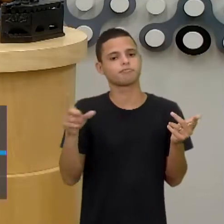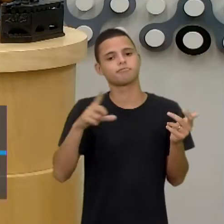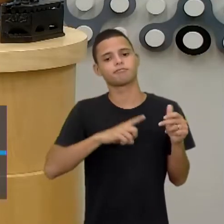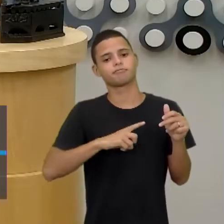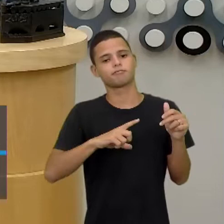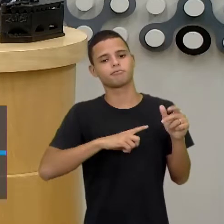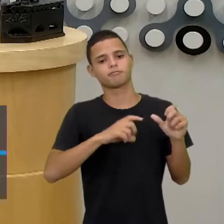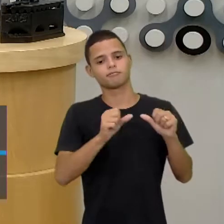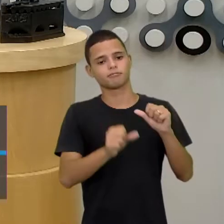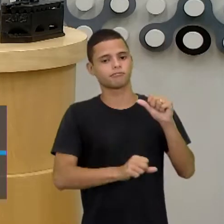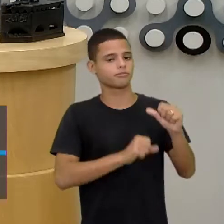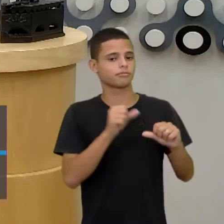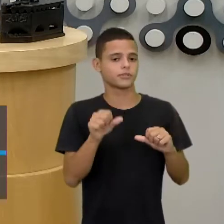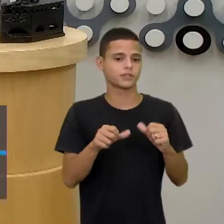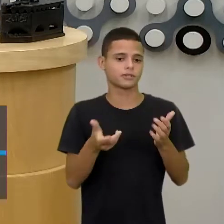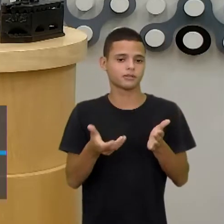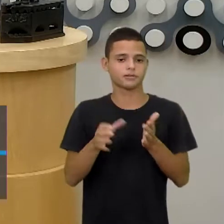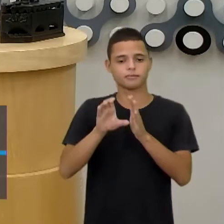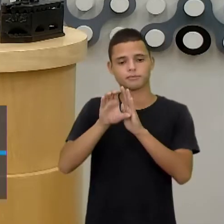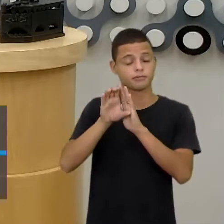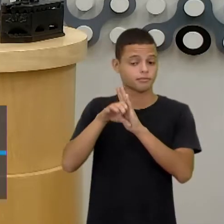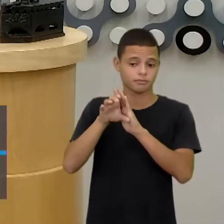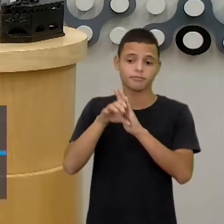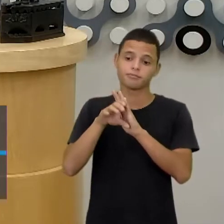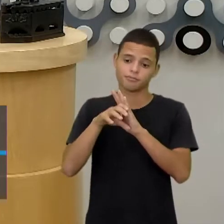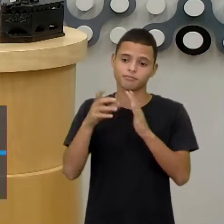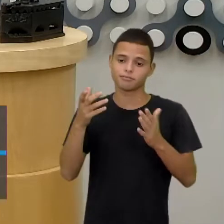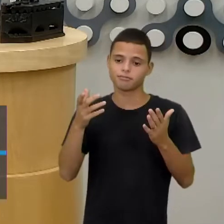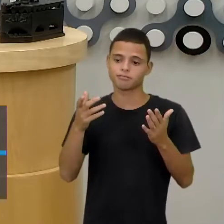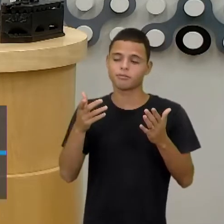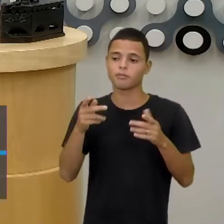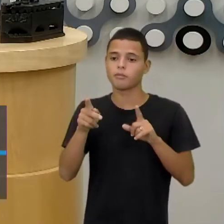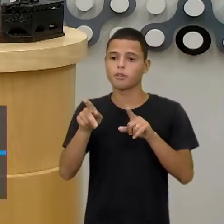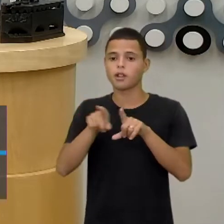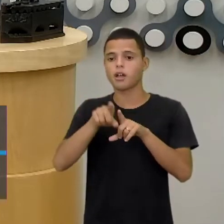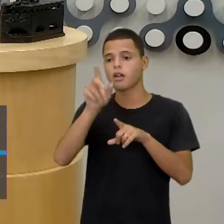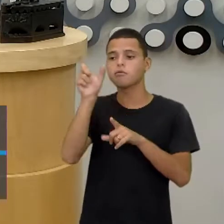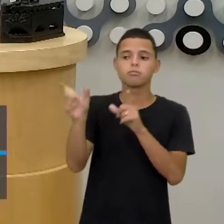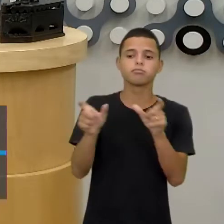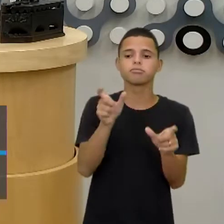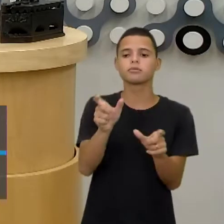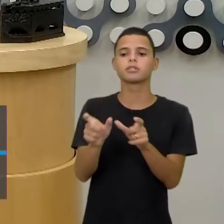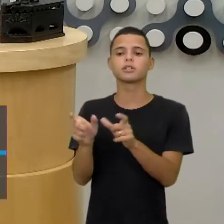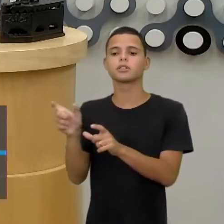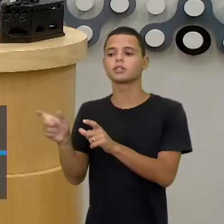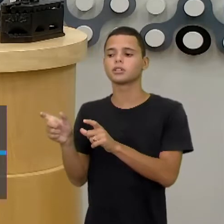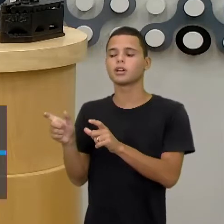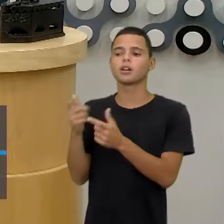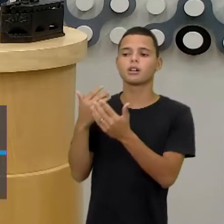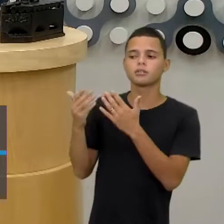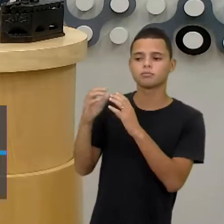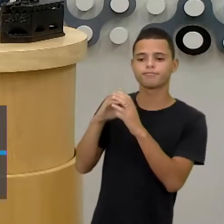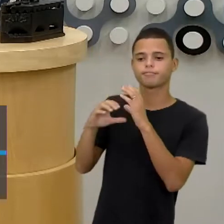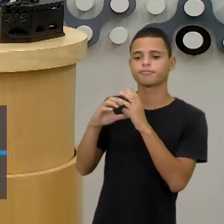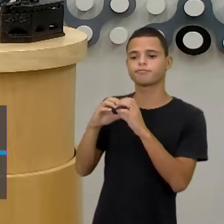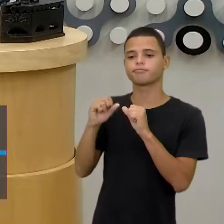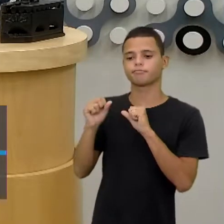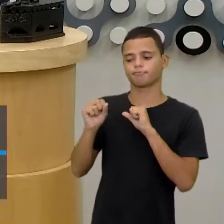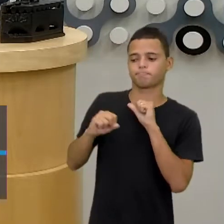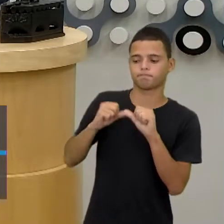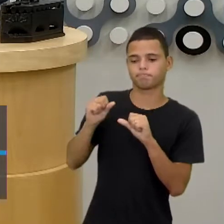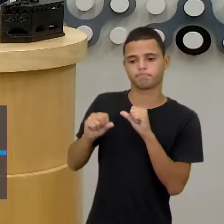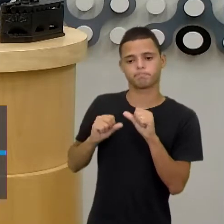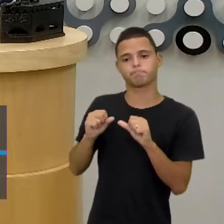os contextos aí e os sujeitos envolvidos vão fazer com que essa comunicação aí seja modificada. Com